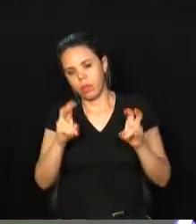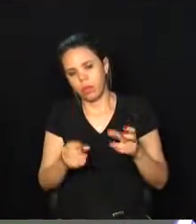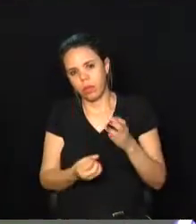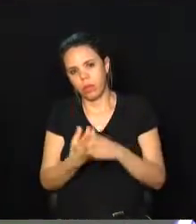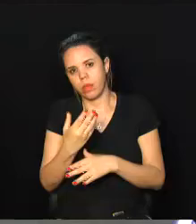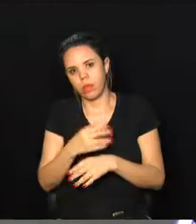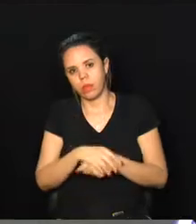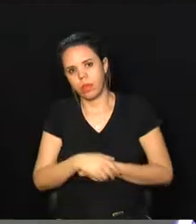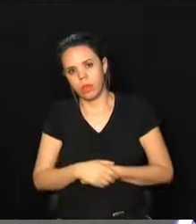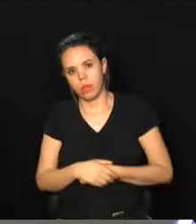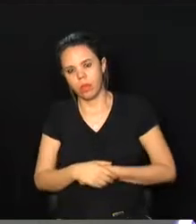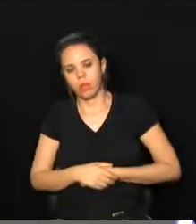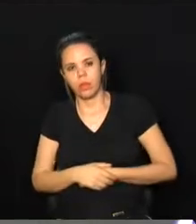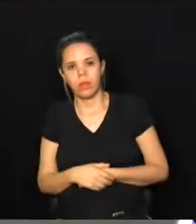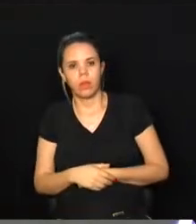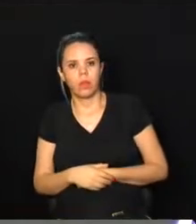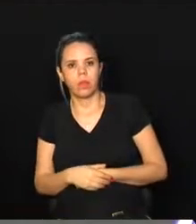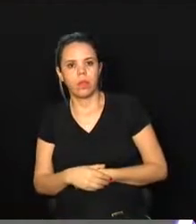aí.